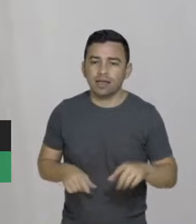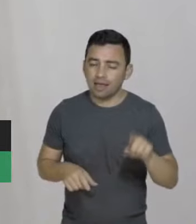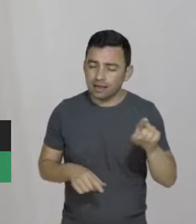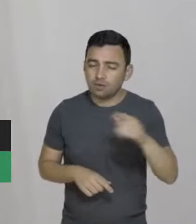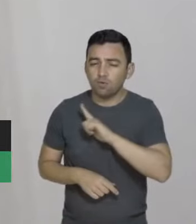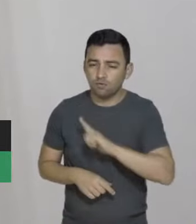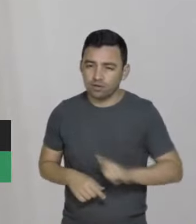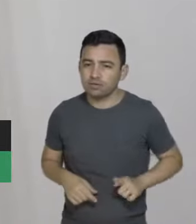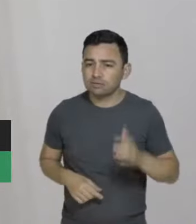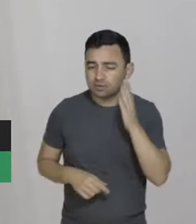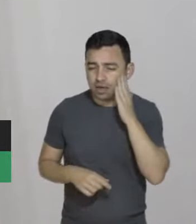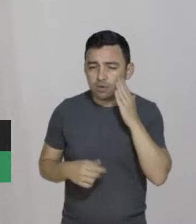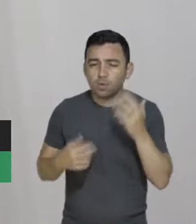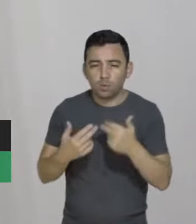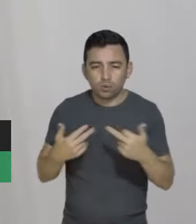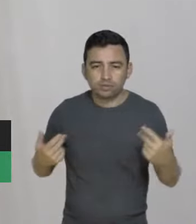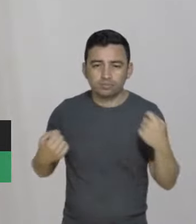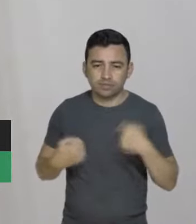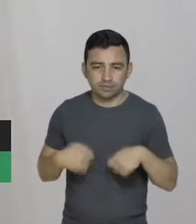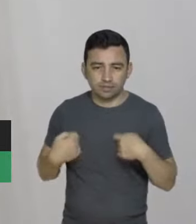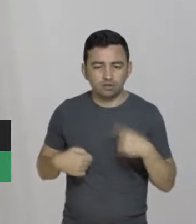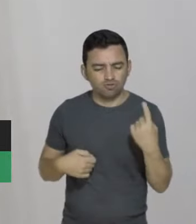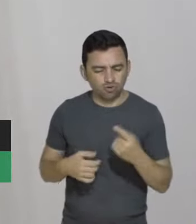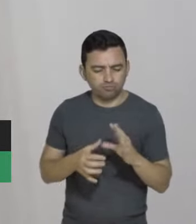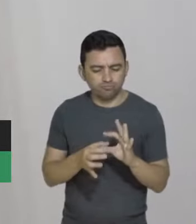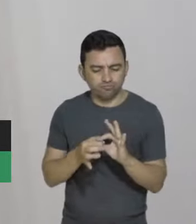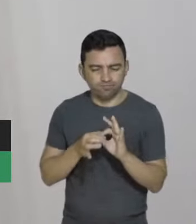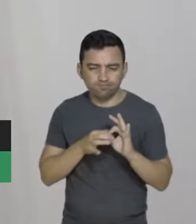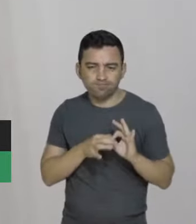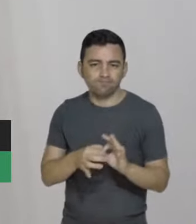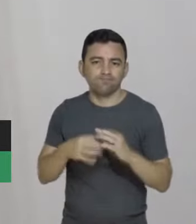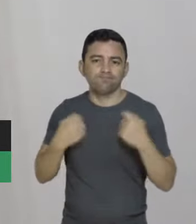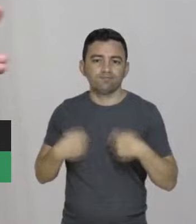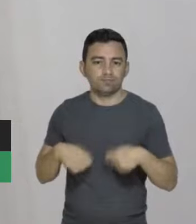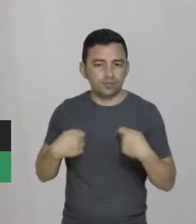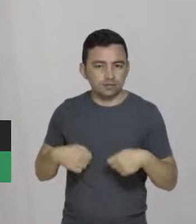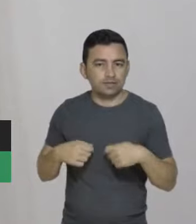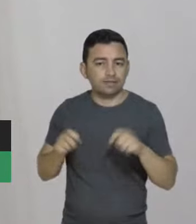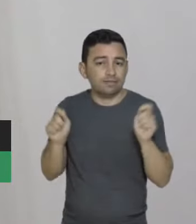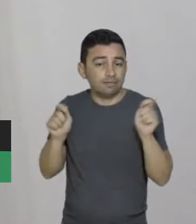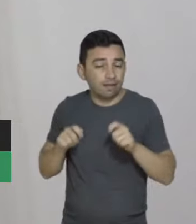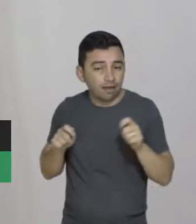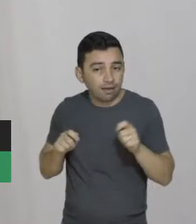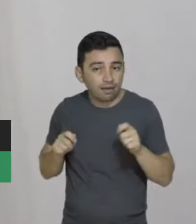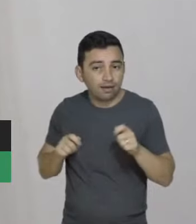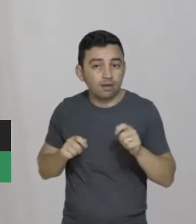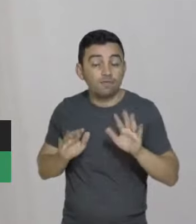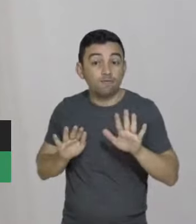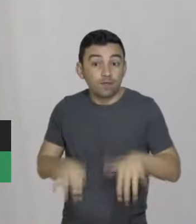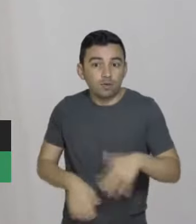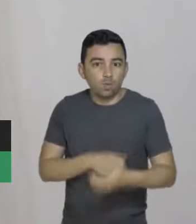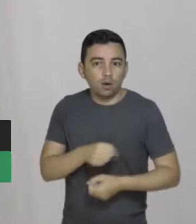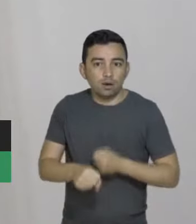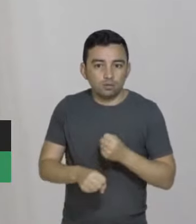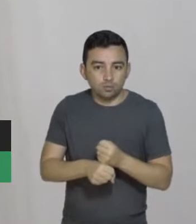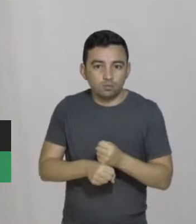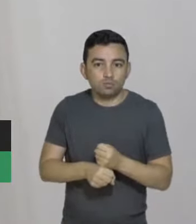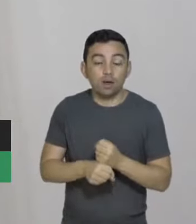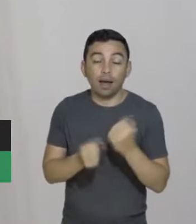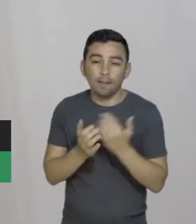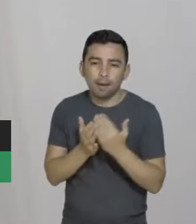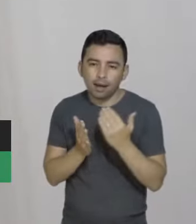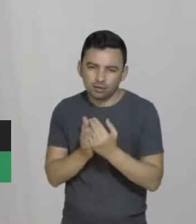lá da nossa região, mas nós precisamos estarmos unidos para que a gente possa, quem sabe aí, no final do ano, conseguirmos colocar no